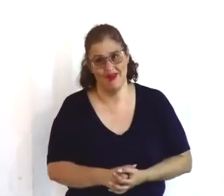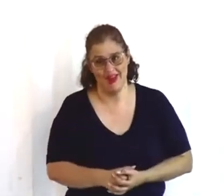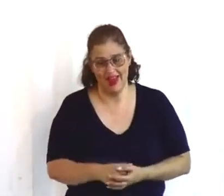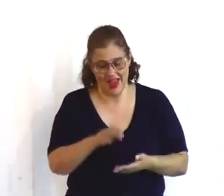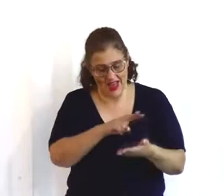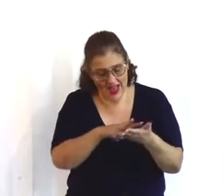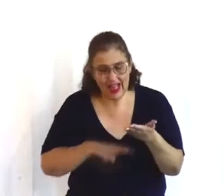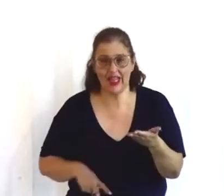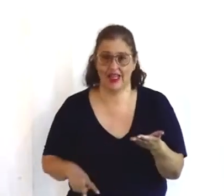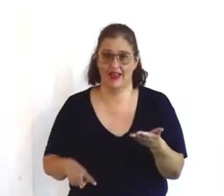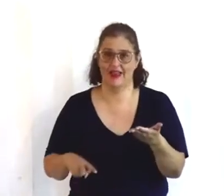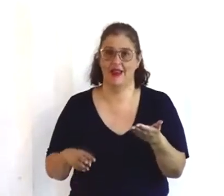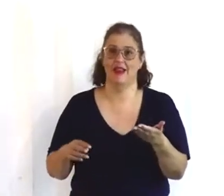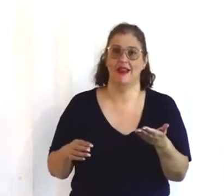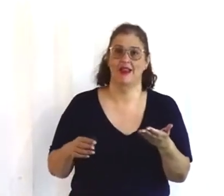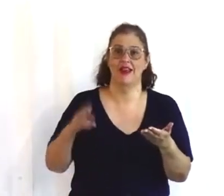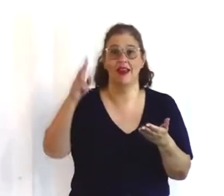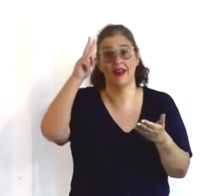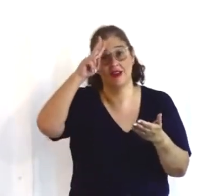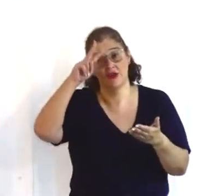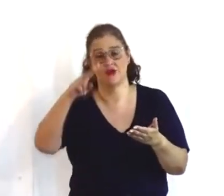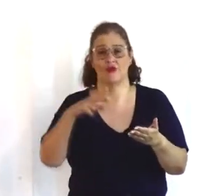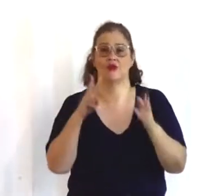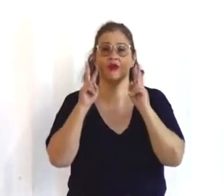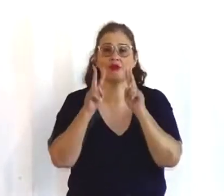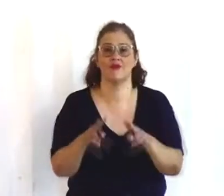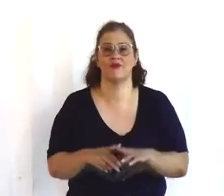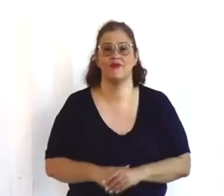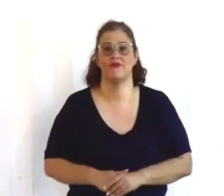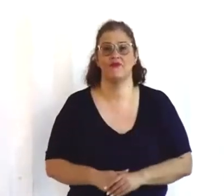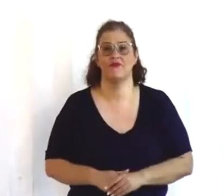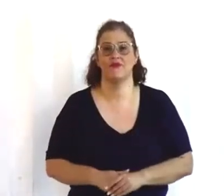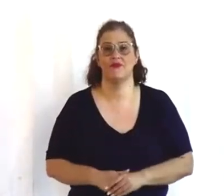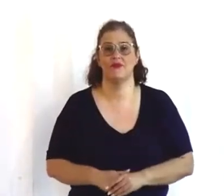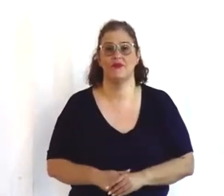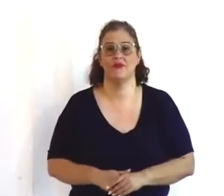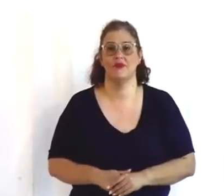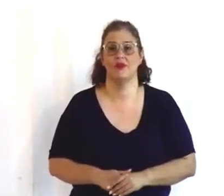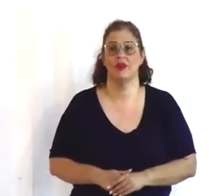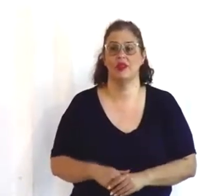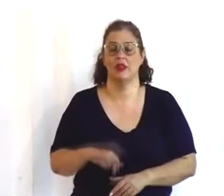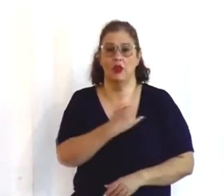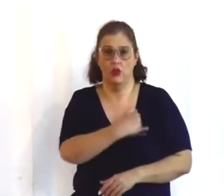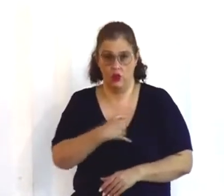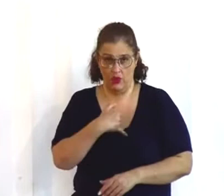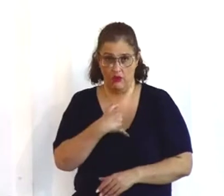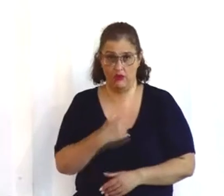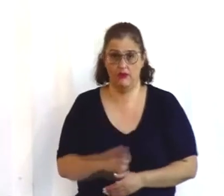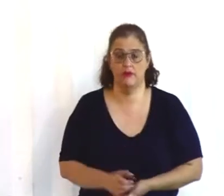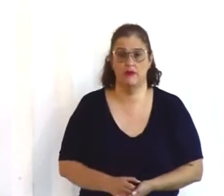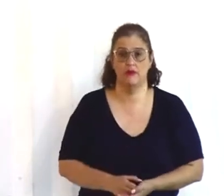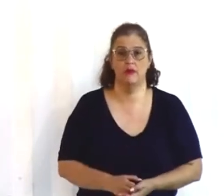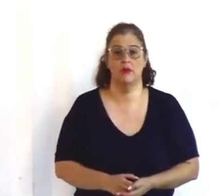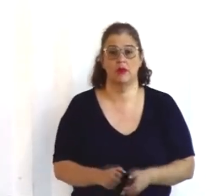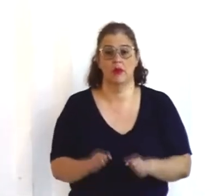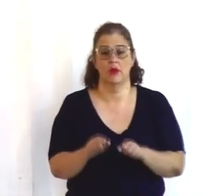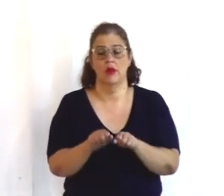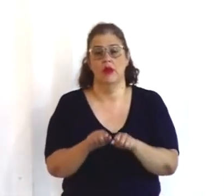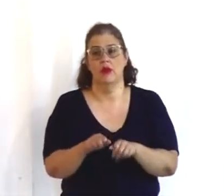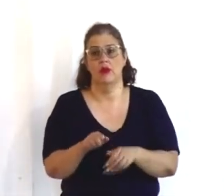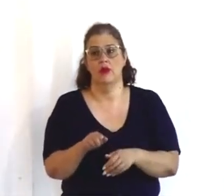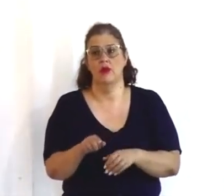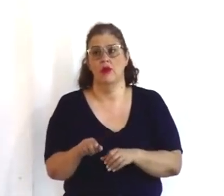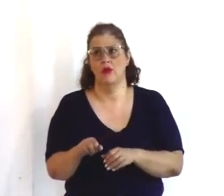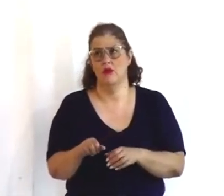nós leremos e ver a beleza do Senhor. Como eu disse, João, o apóstolo que já está com idade